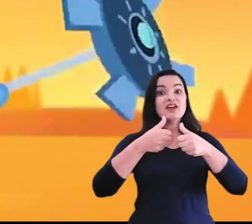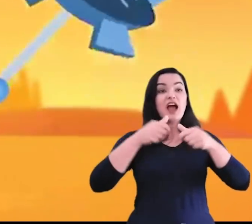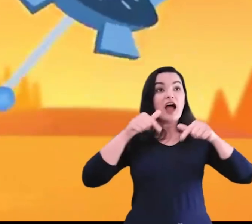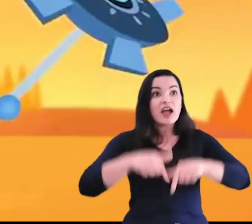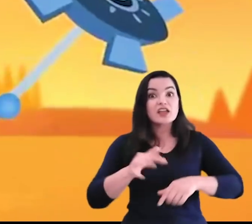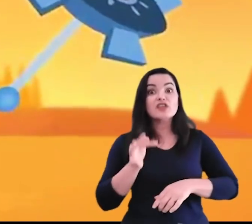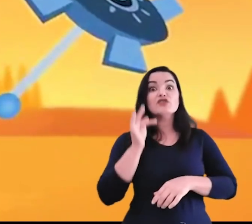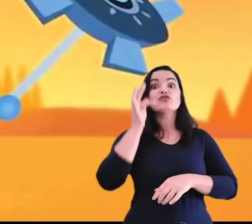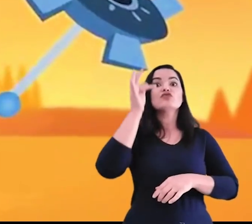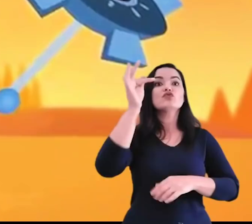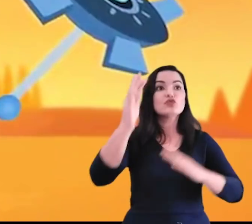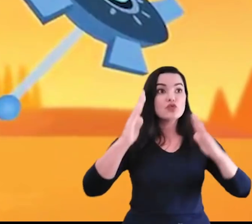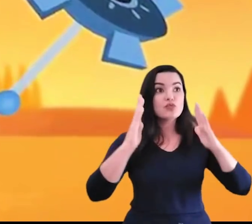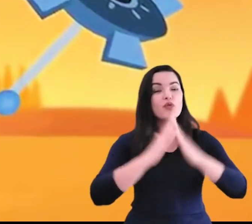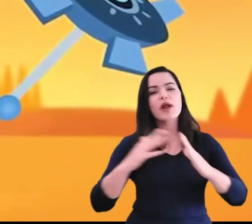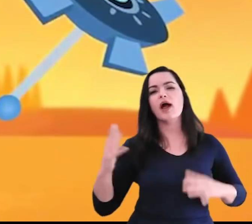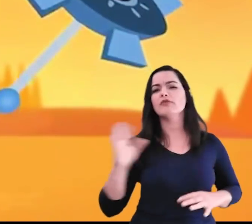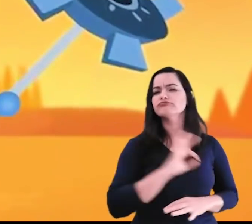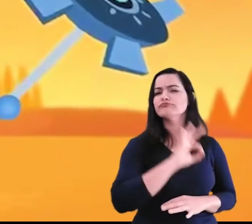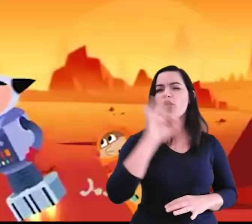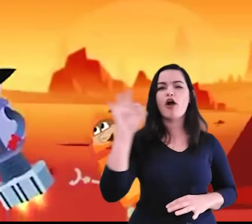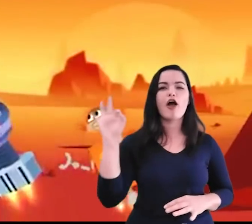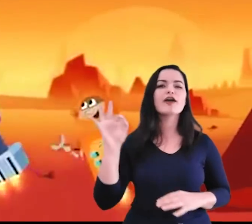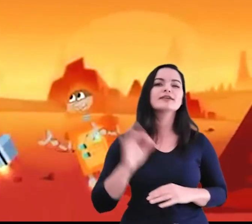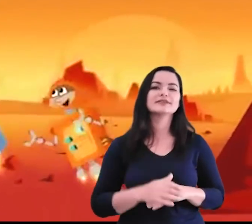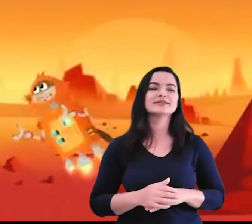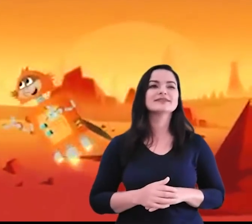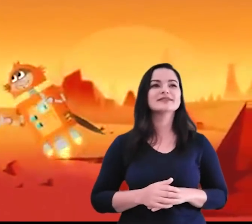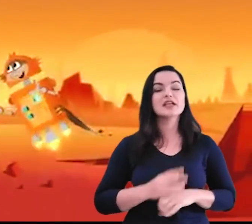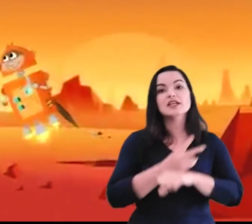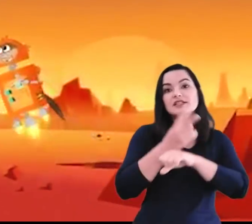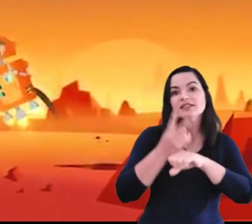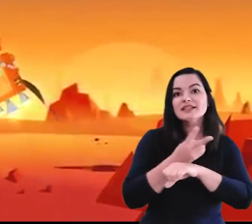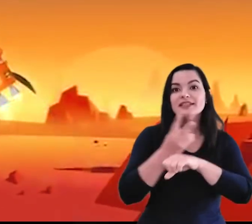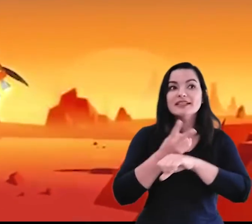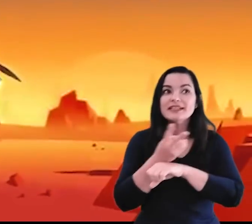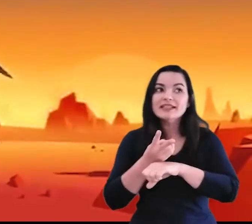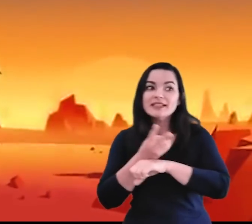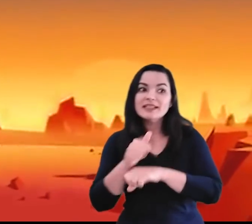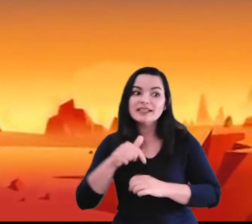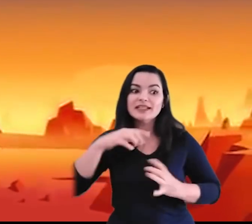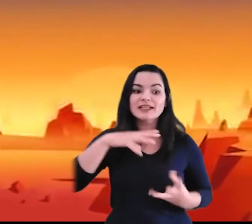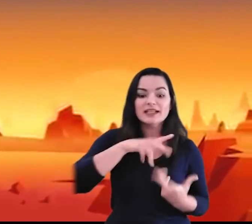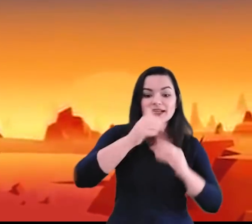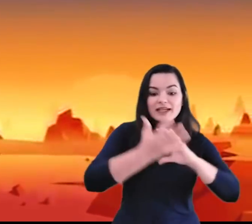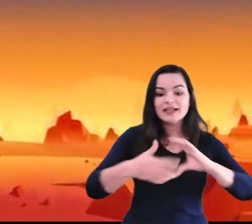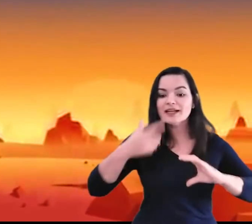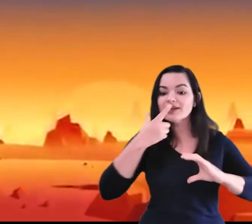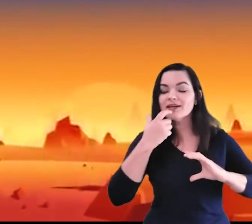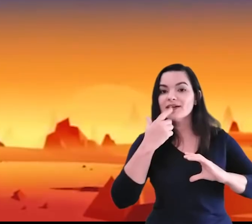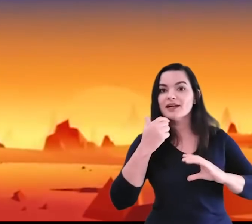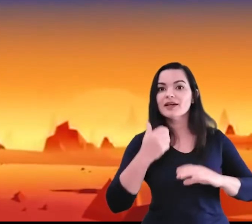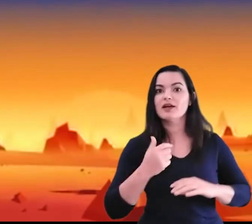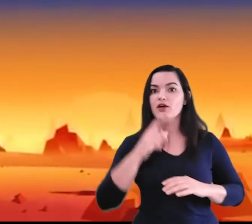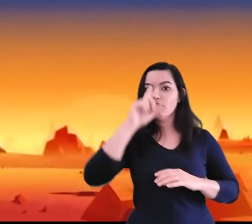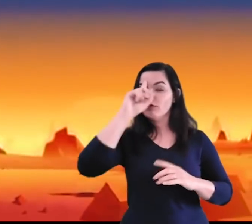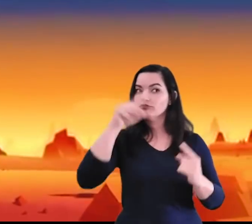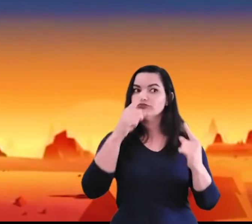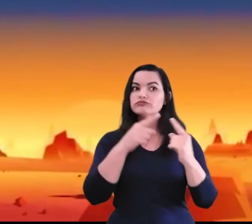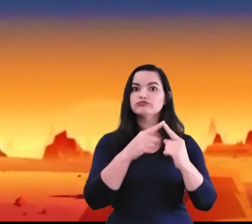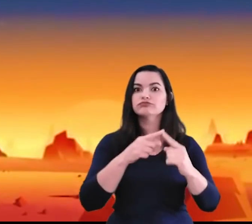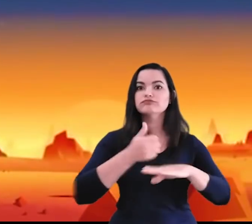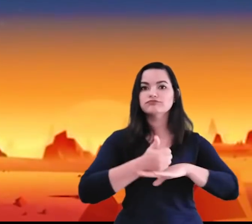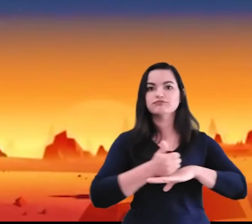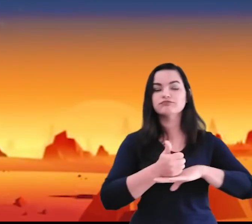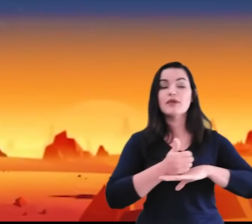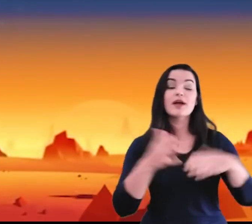ser sensacional. Explorar Marte é missão espacial. Passear em Marte